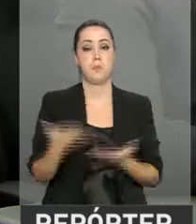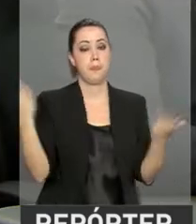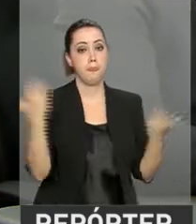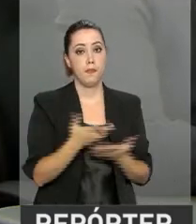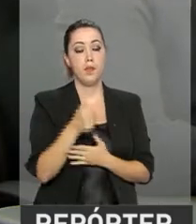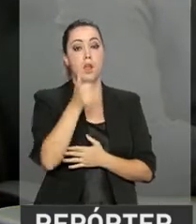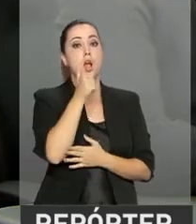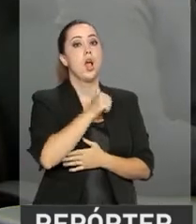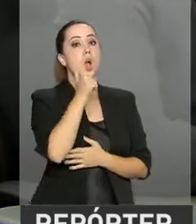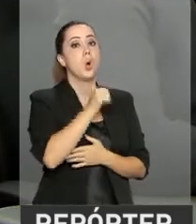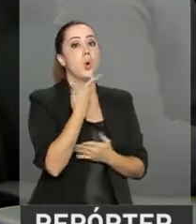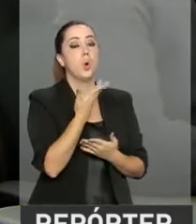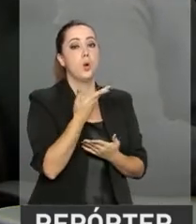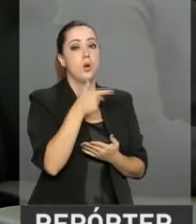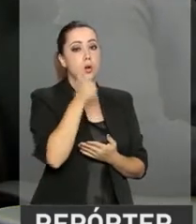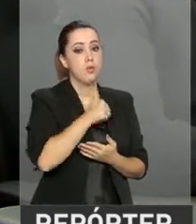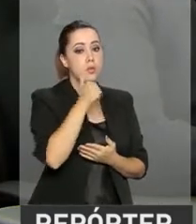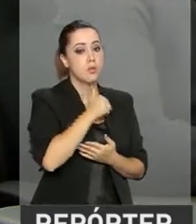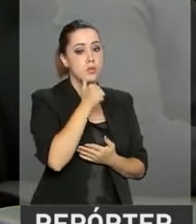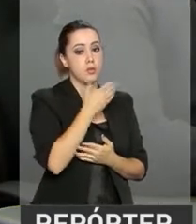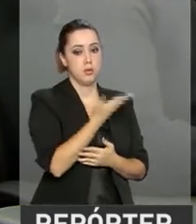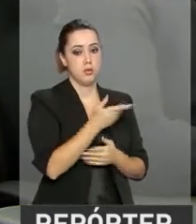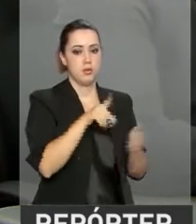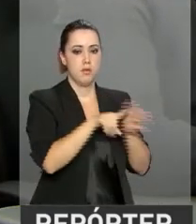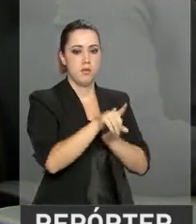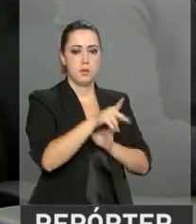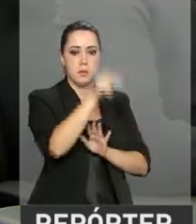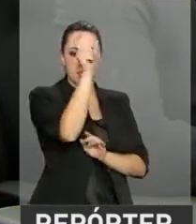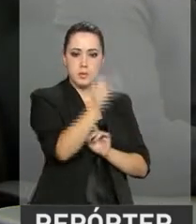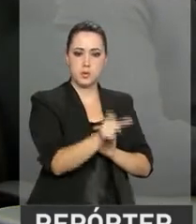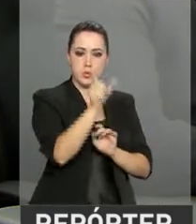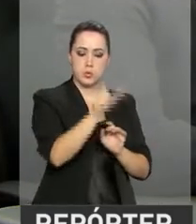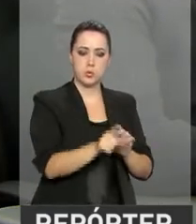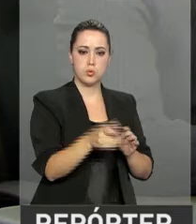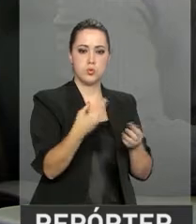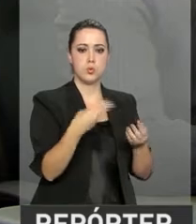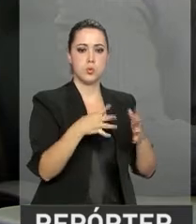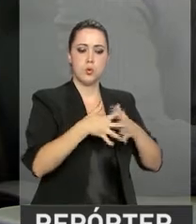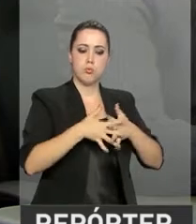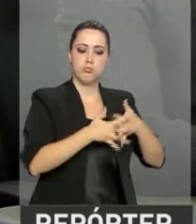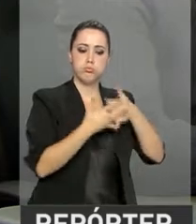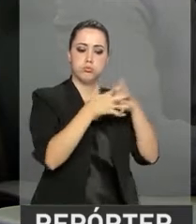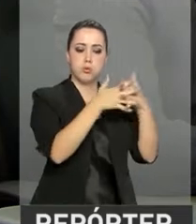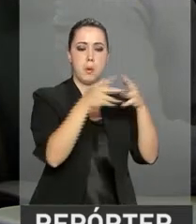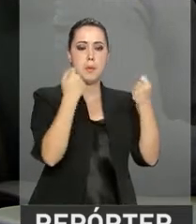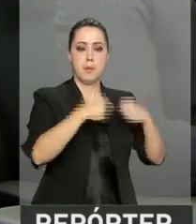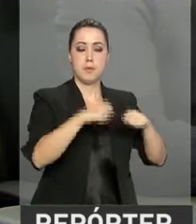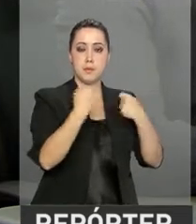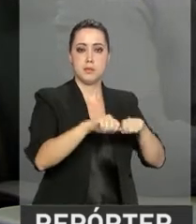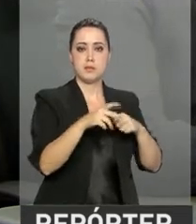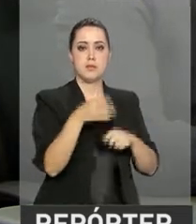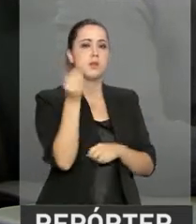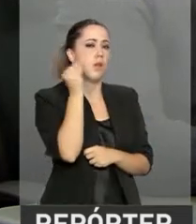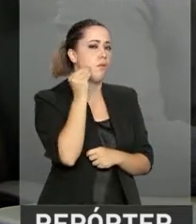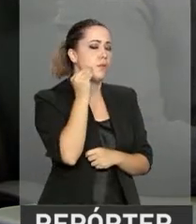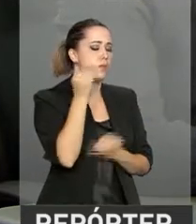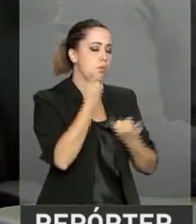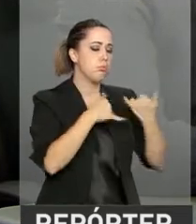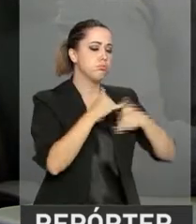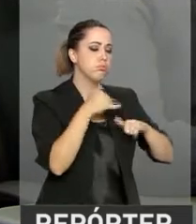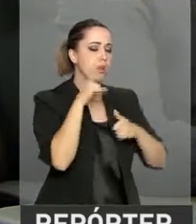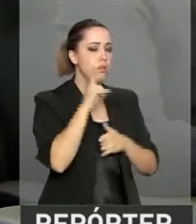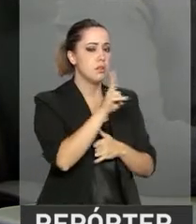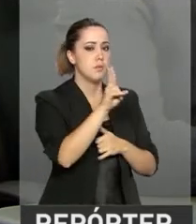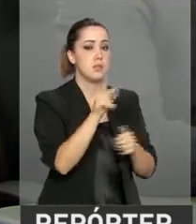já está em vigor a lei em que o caminhoneiro precisa fazer exames toxicológicos nesse mesmo é explica pra gente